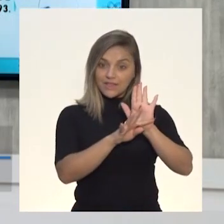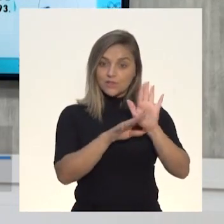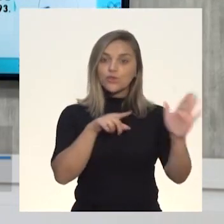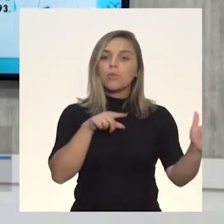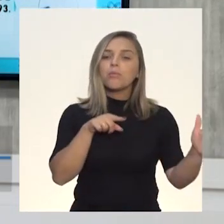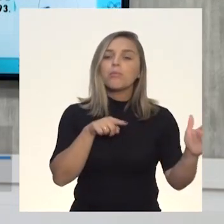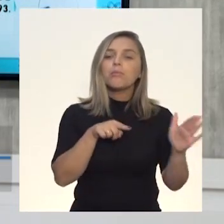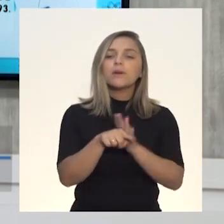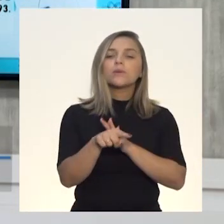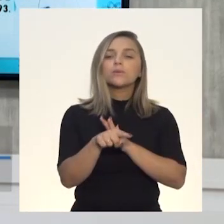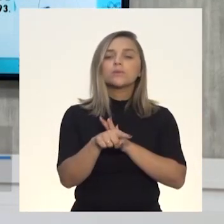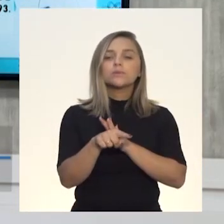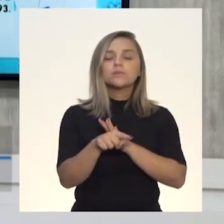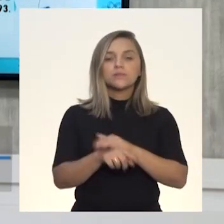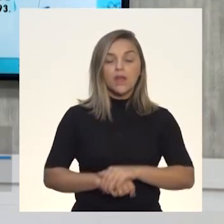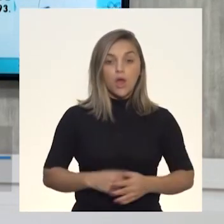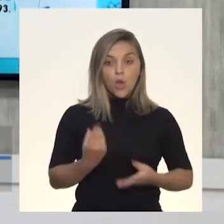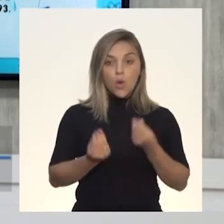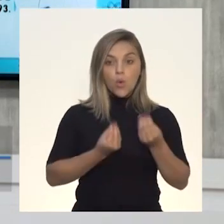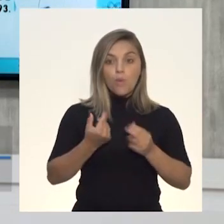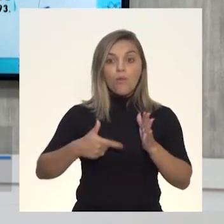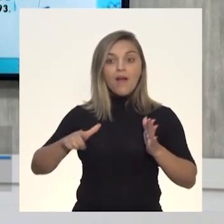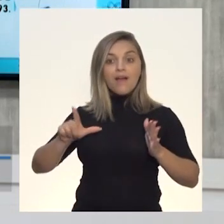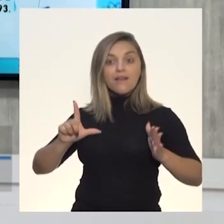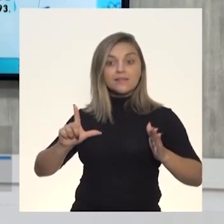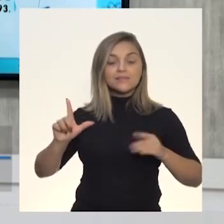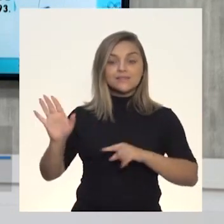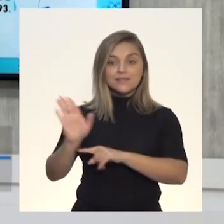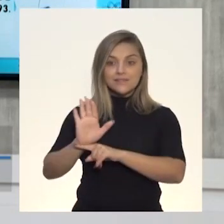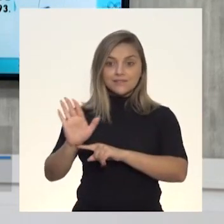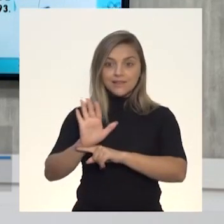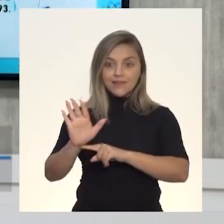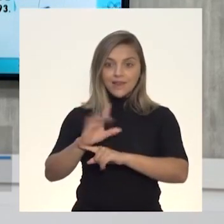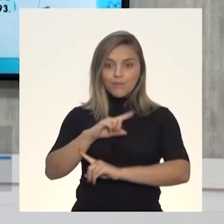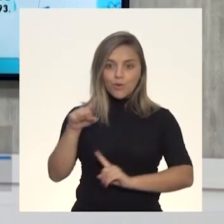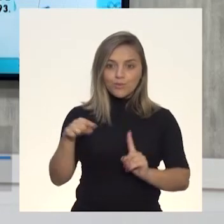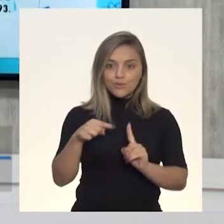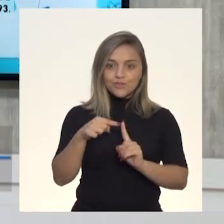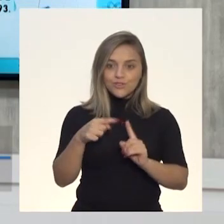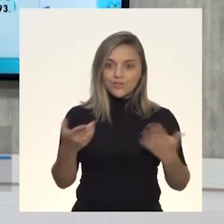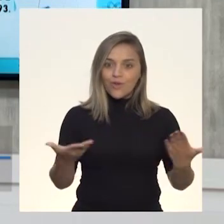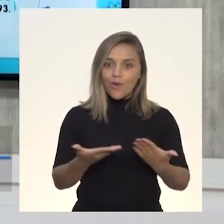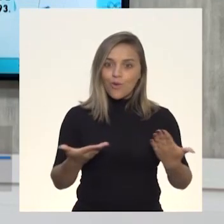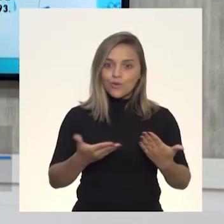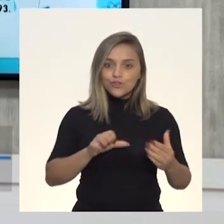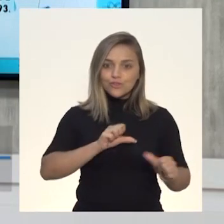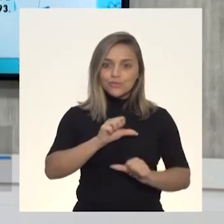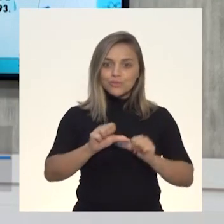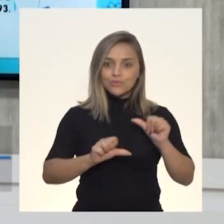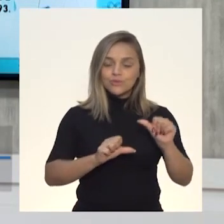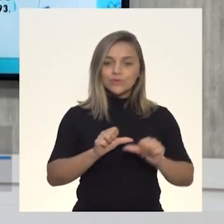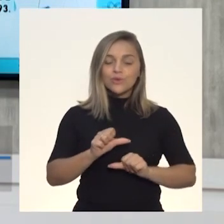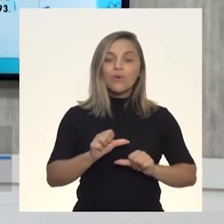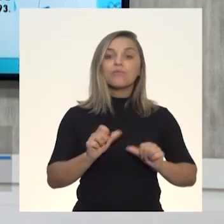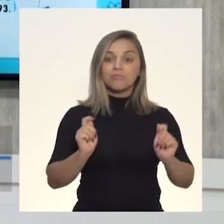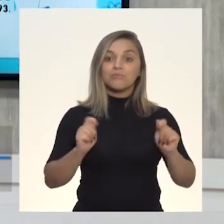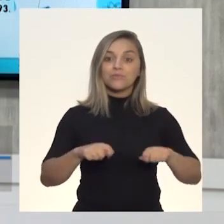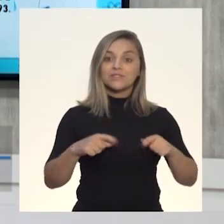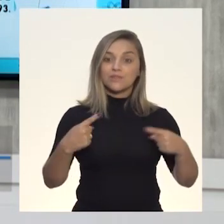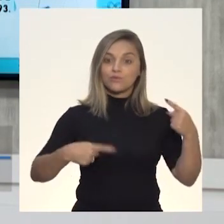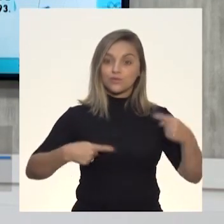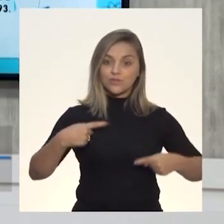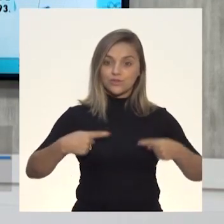questionamento. Como algo que tinha uma finalidade, hoje entra no nosso radar para a gente discutir